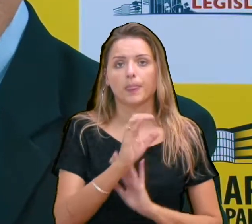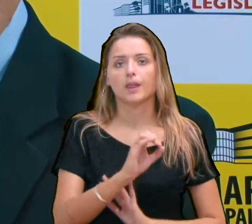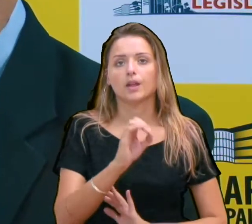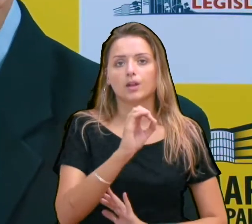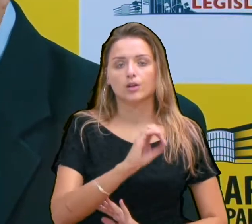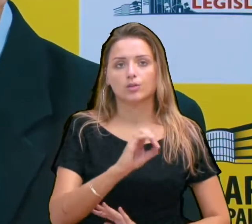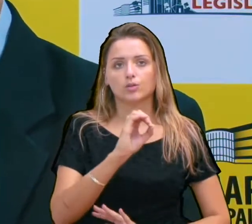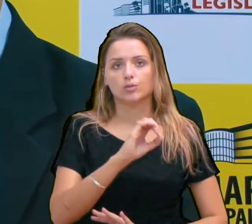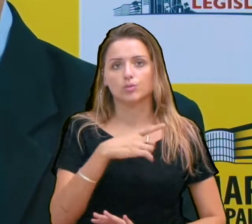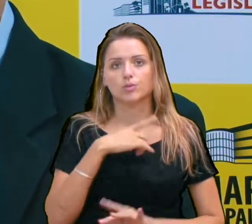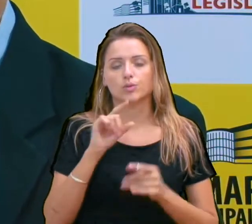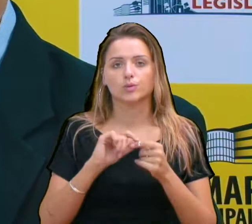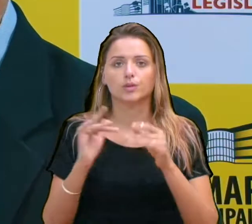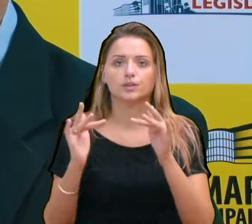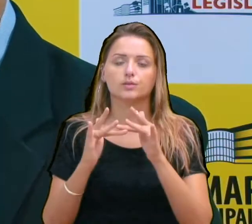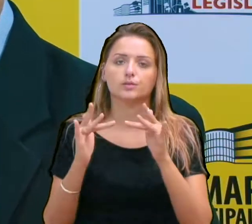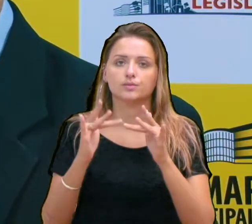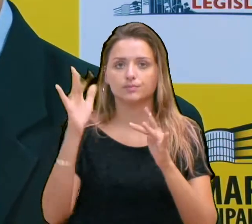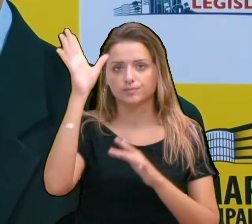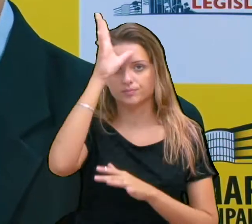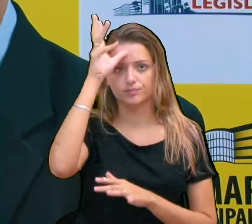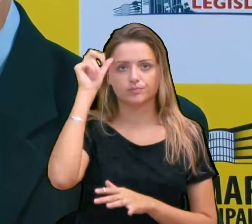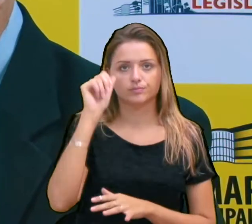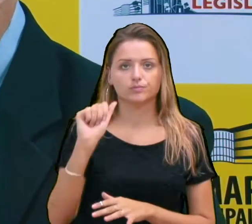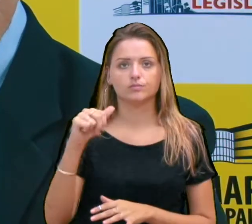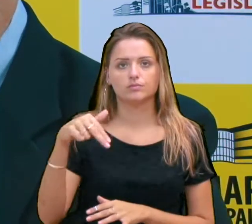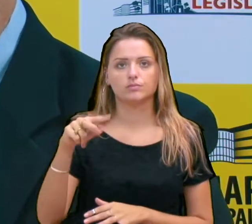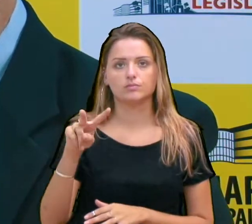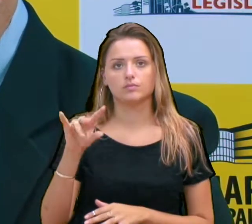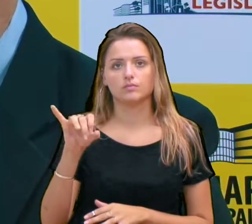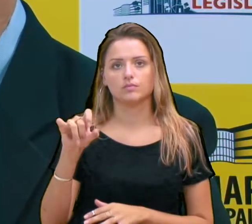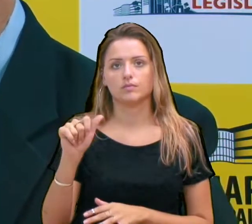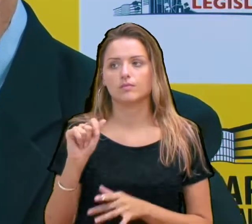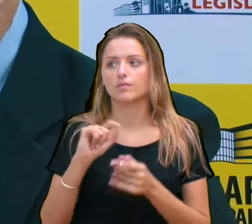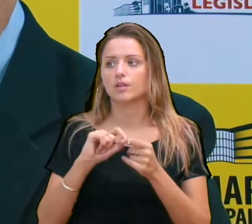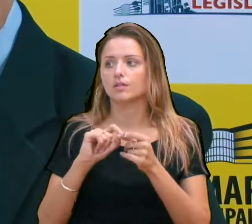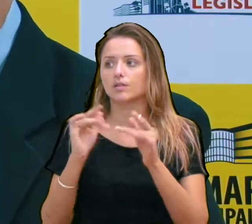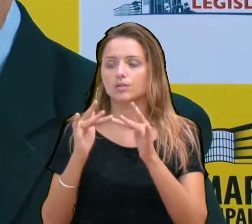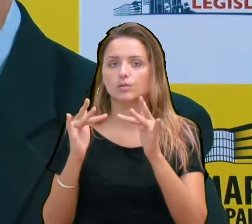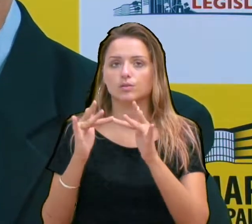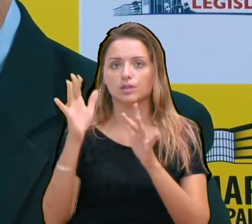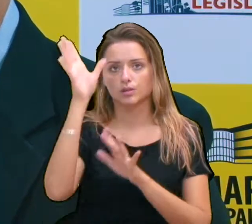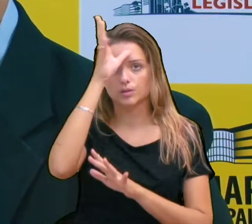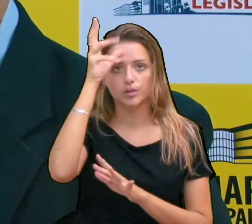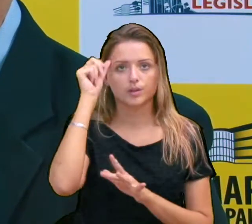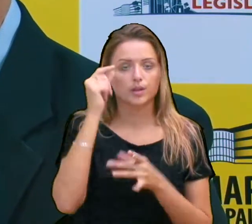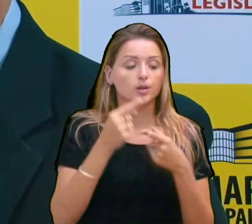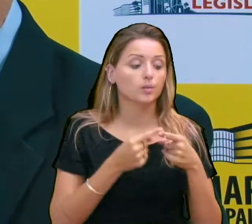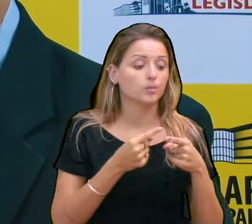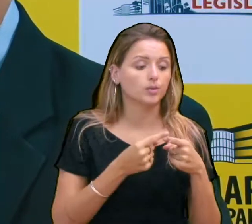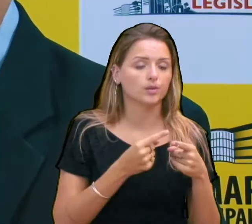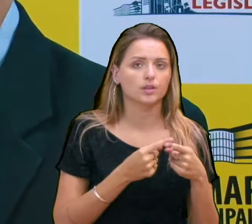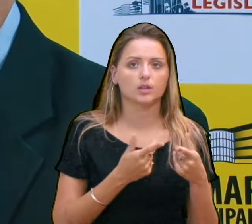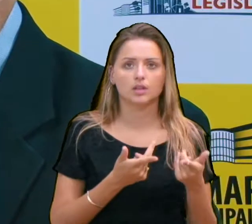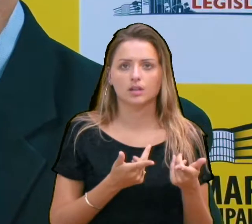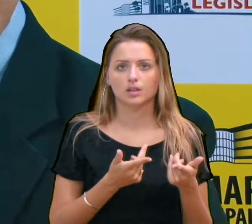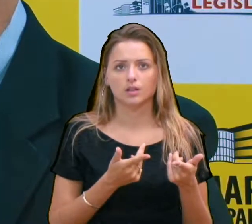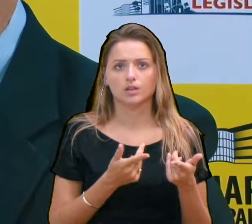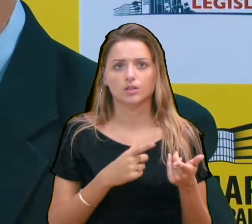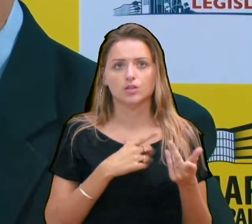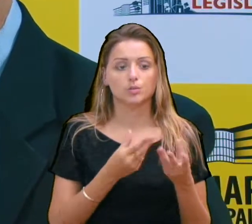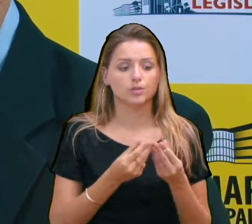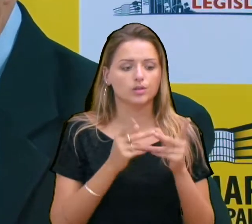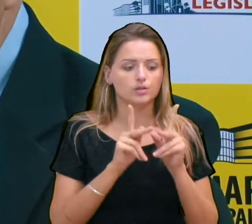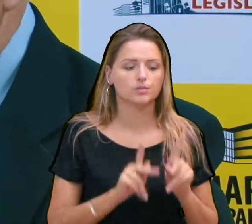Em outubro foi entrado em contato com o município, a Anvisa entrou em contato com o município, porque que o município tinha várias